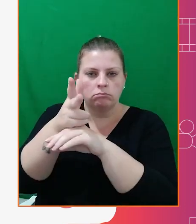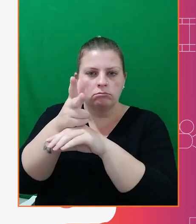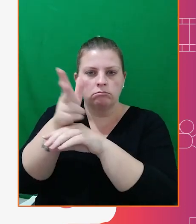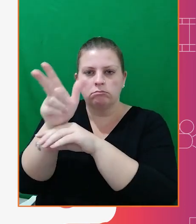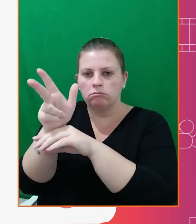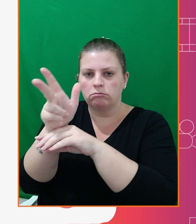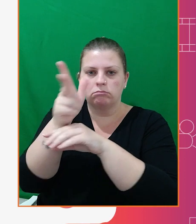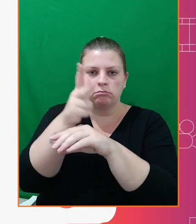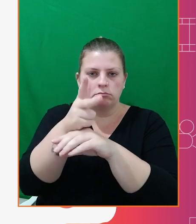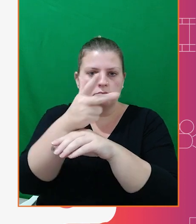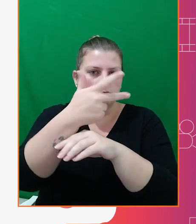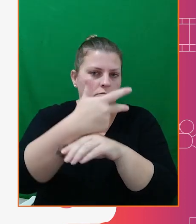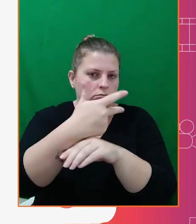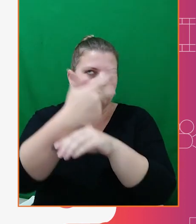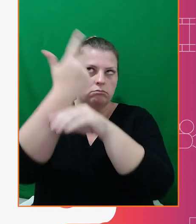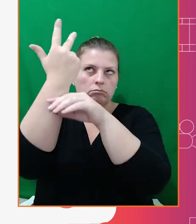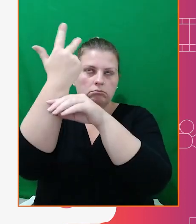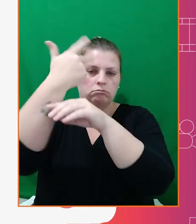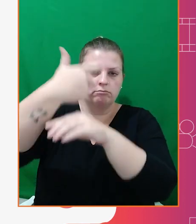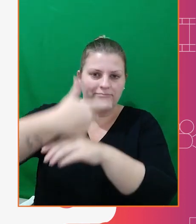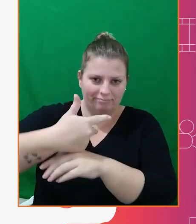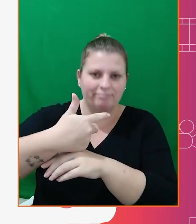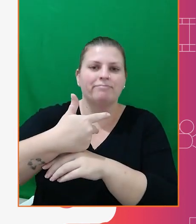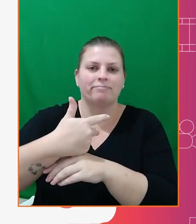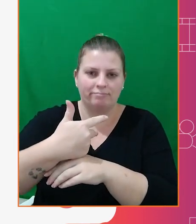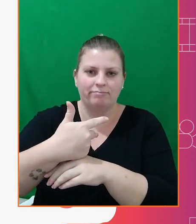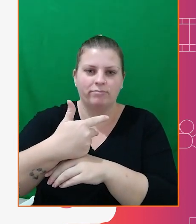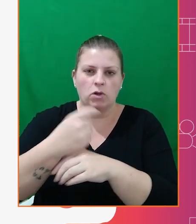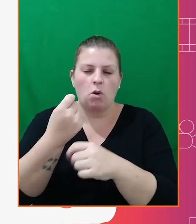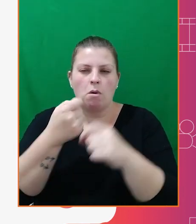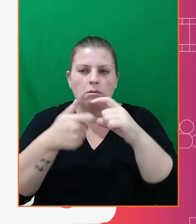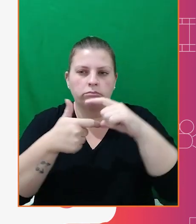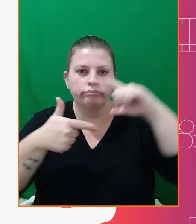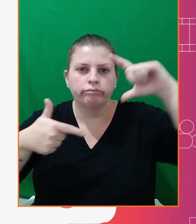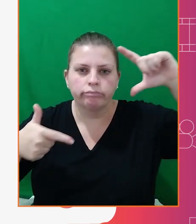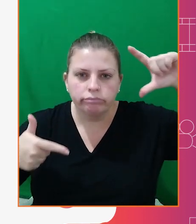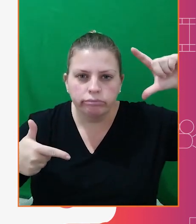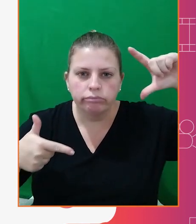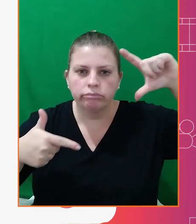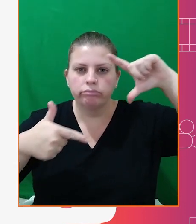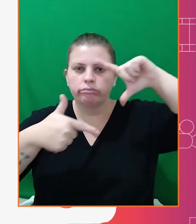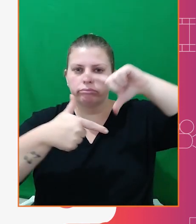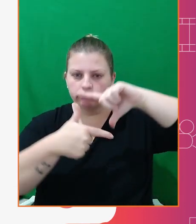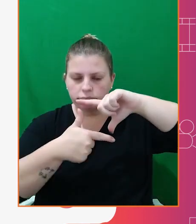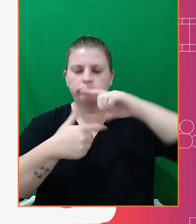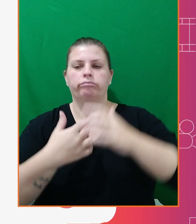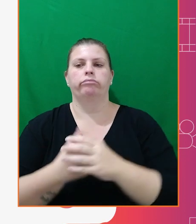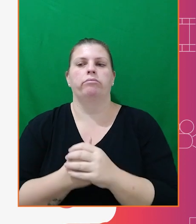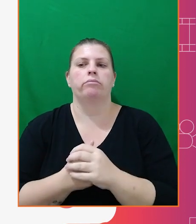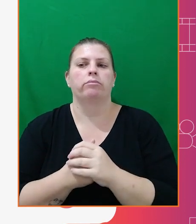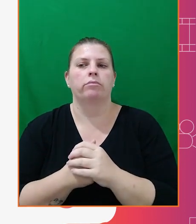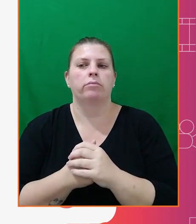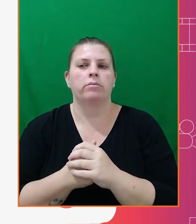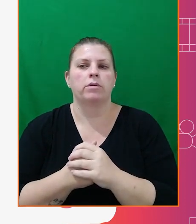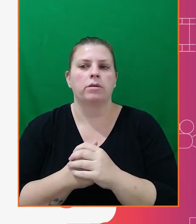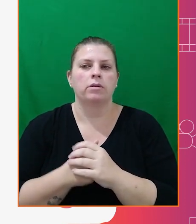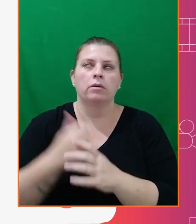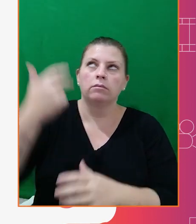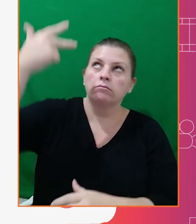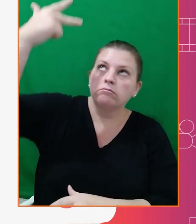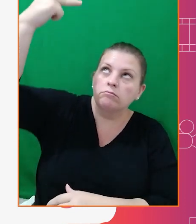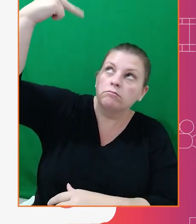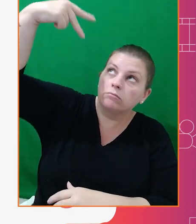se situar, qual o seu ângulo com relação aos personagens, se está observando de cima ou